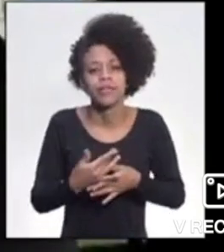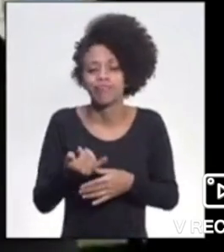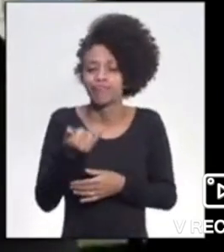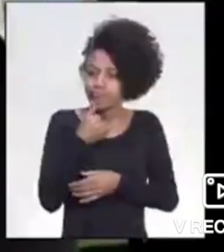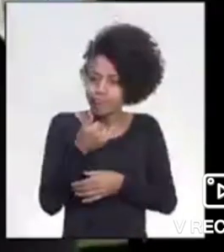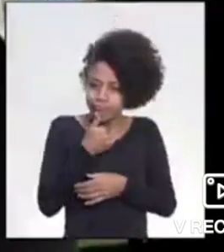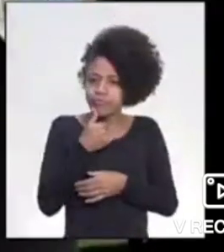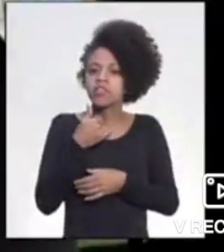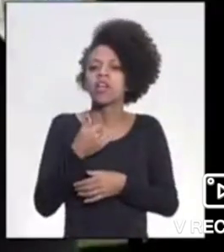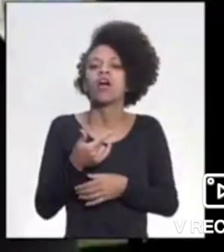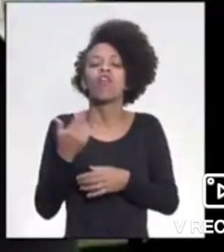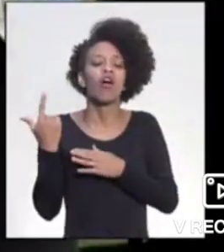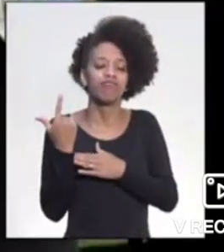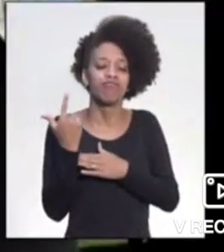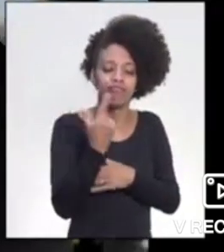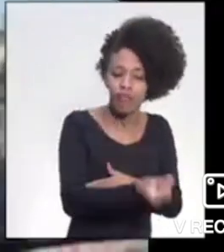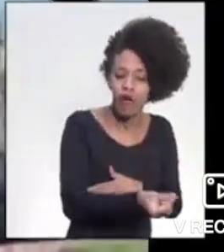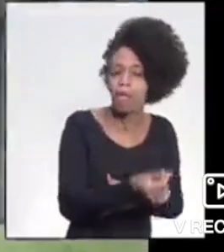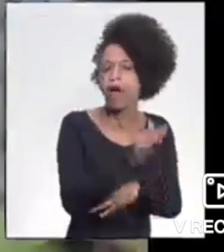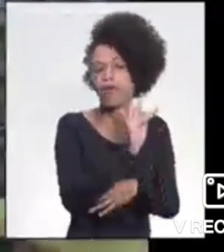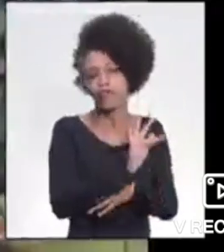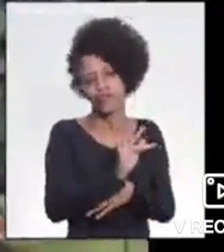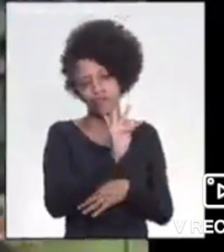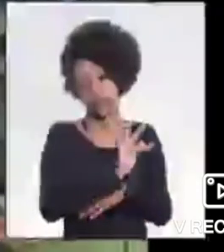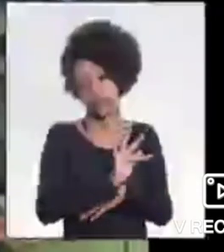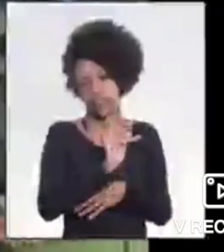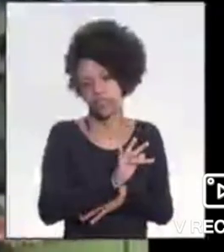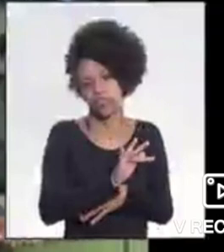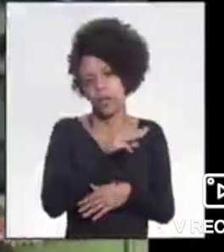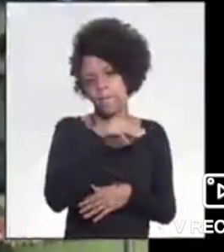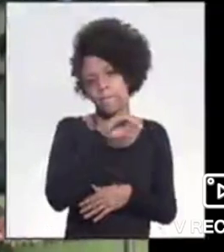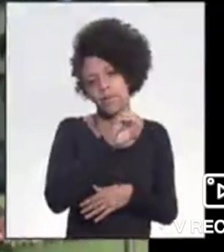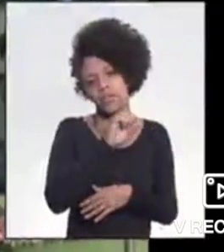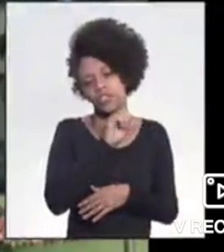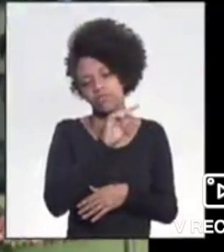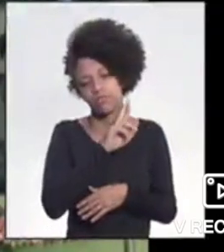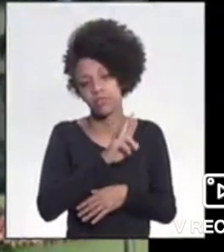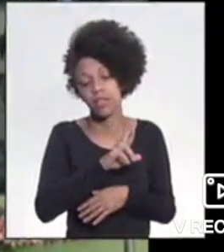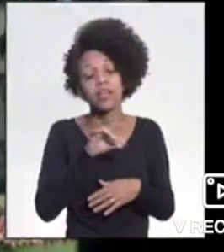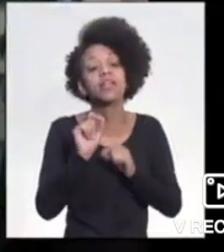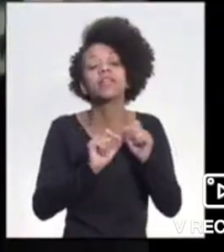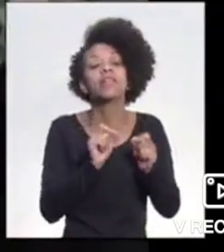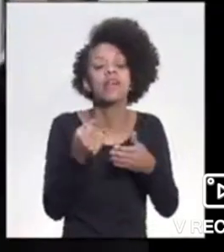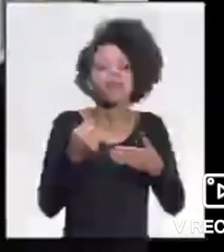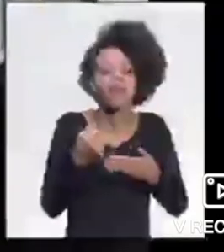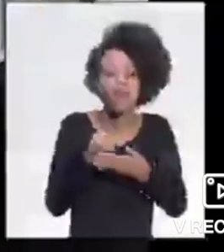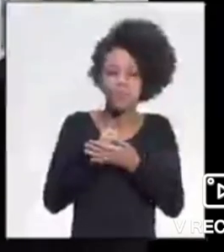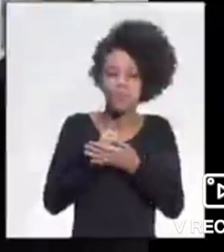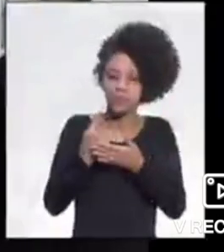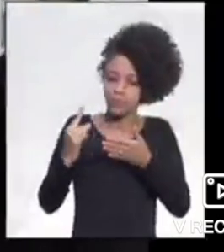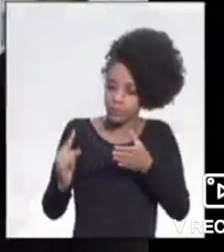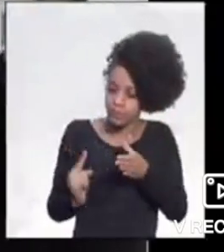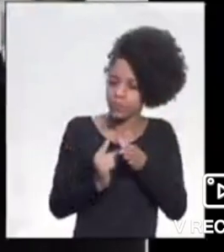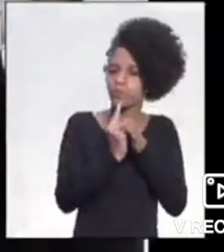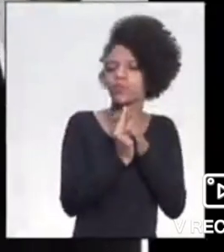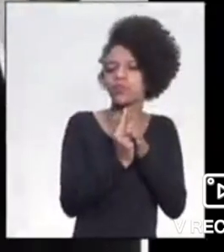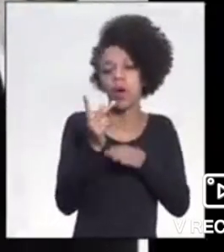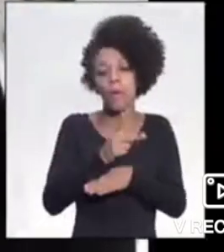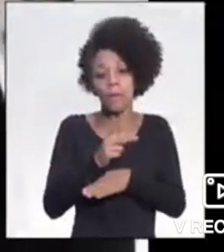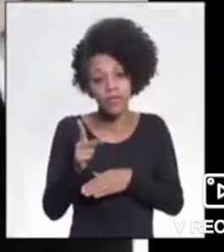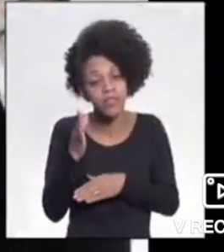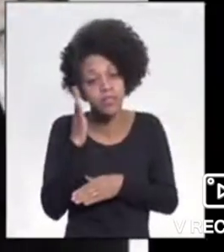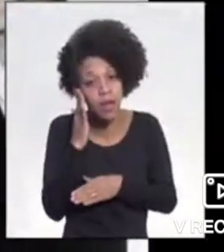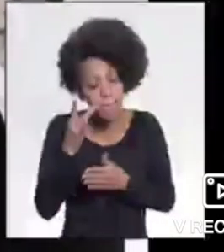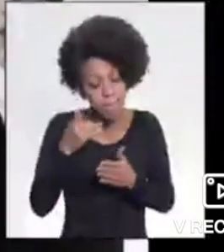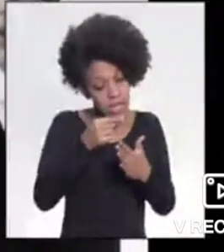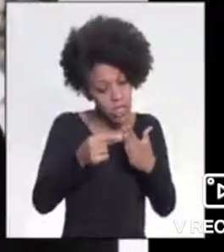Decepcionado, Niels Bohr deixou a Universidade de Cambridge e foi para a Universidade de Manchester. E quem o acolheu foi justamente Ernest Rutherford, o professor que sabia